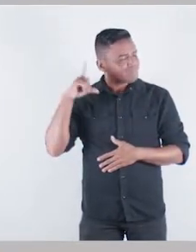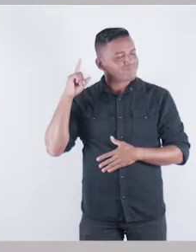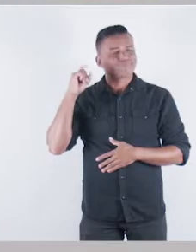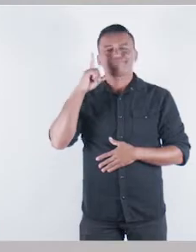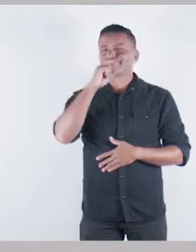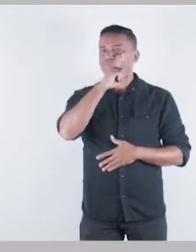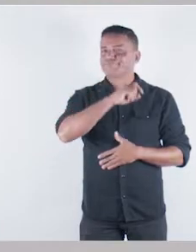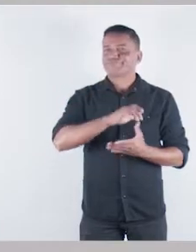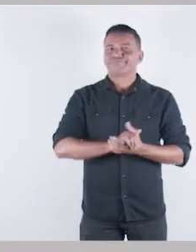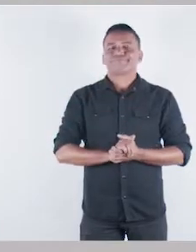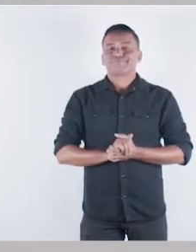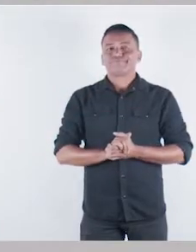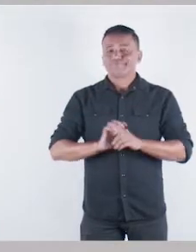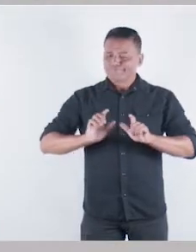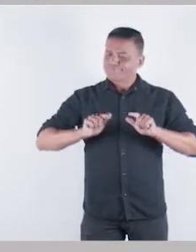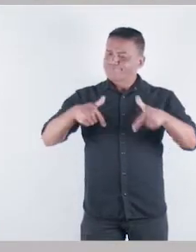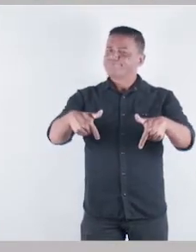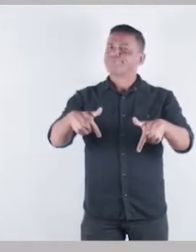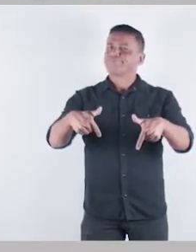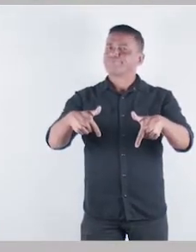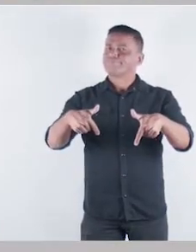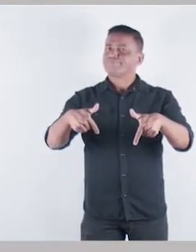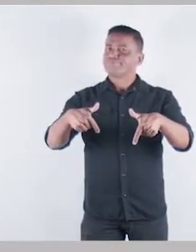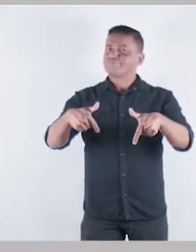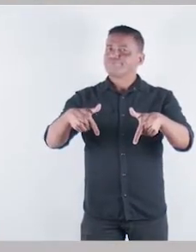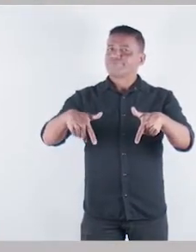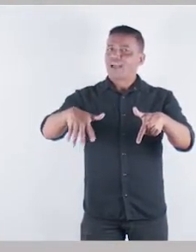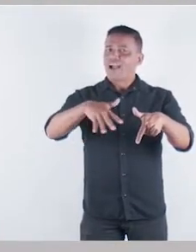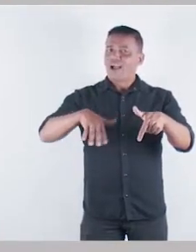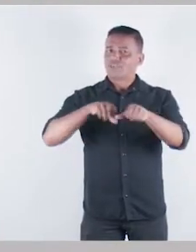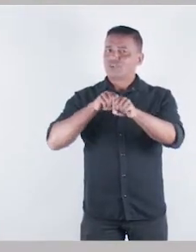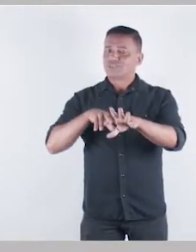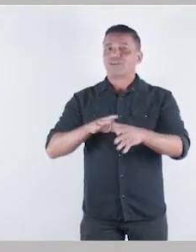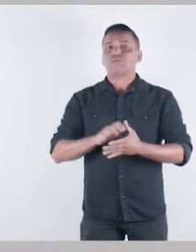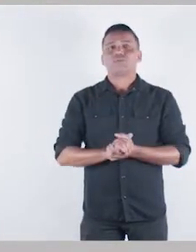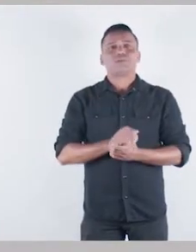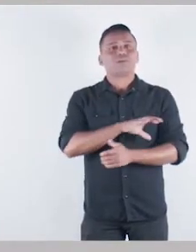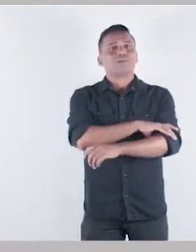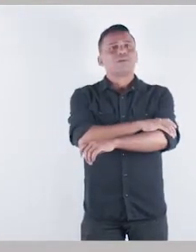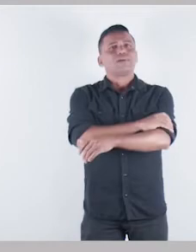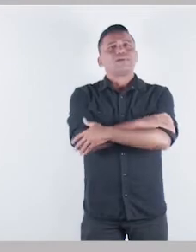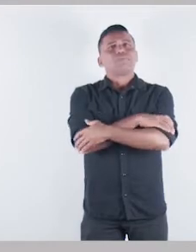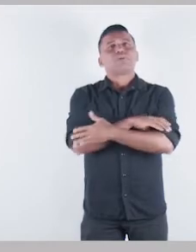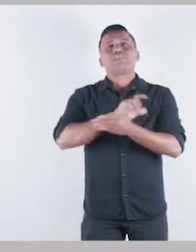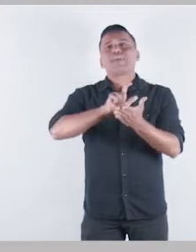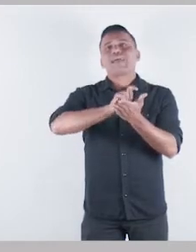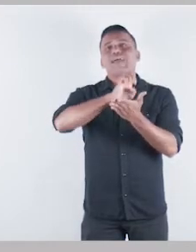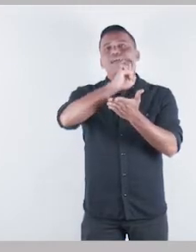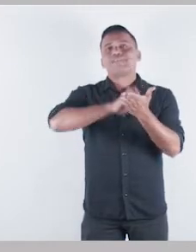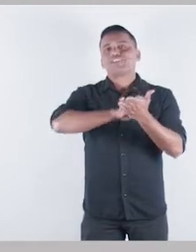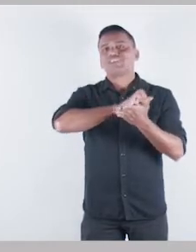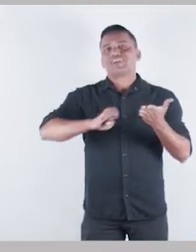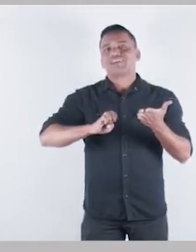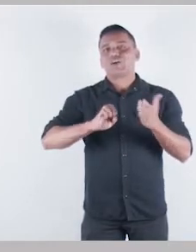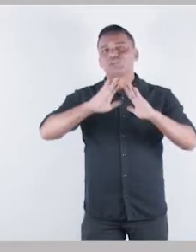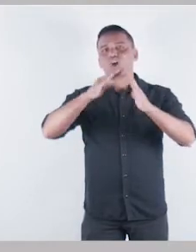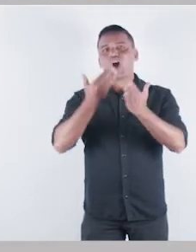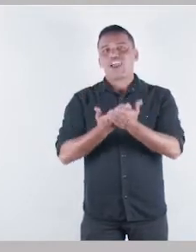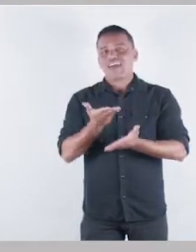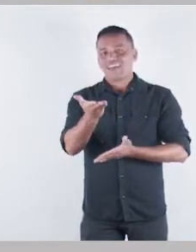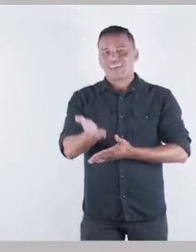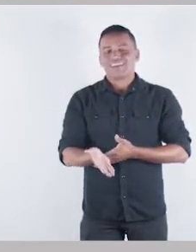essa atitude do educador, primeiro porque há uma evangelização da escola. Então, a Lei